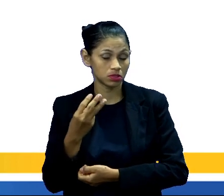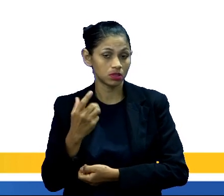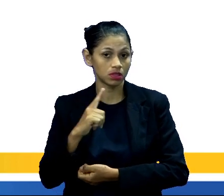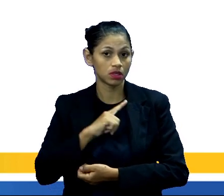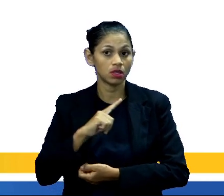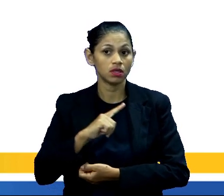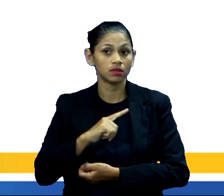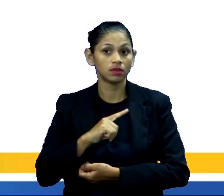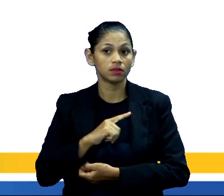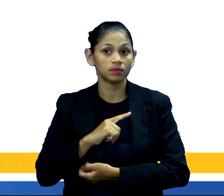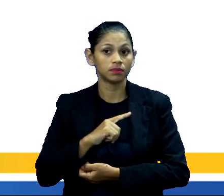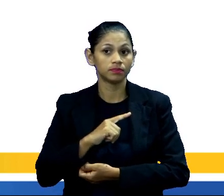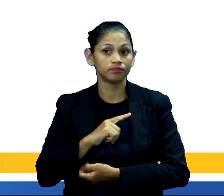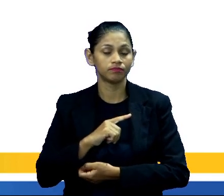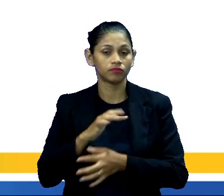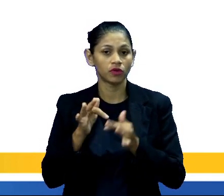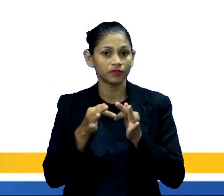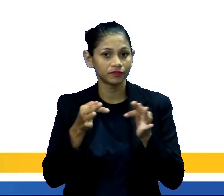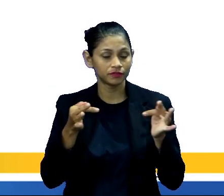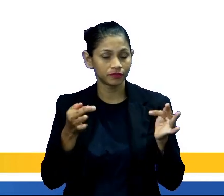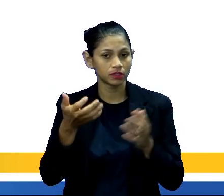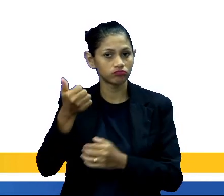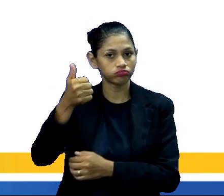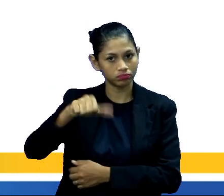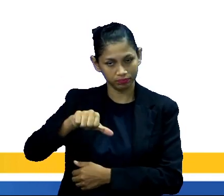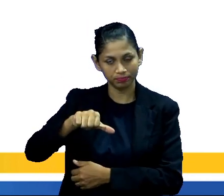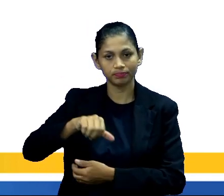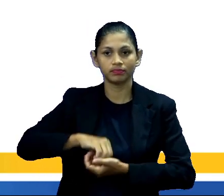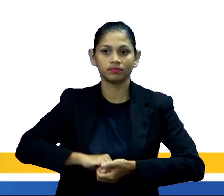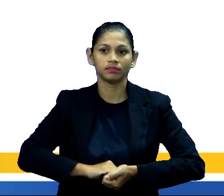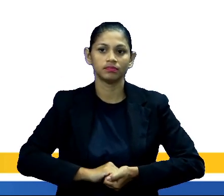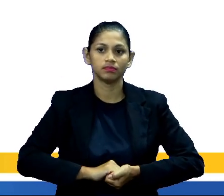tem uma frase negativa.